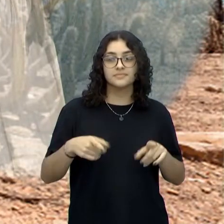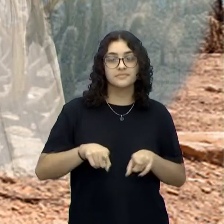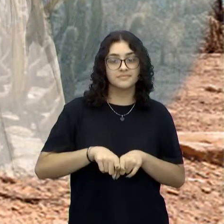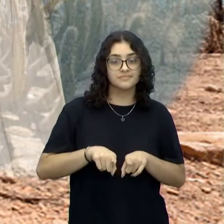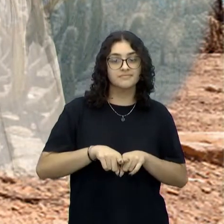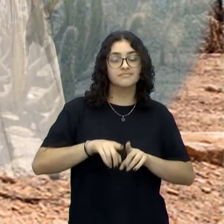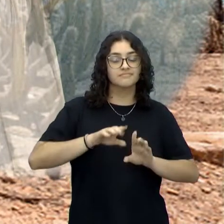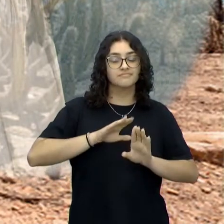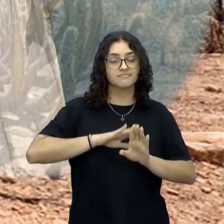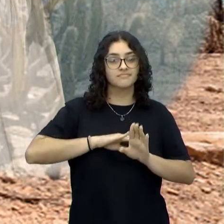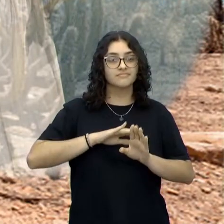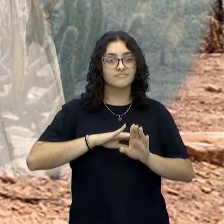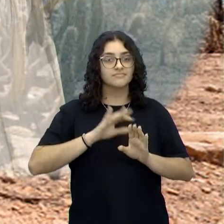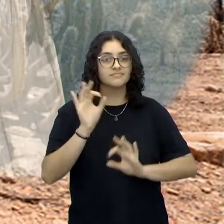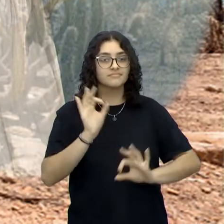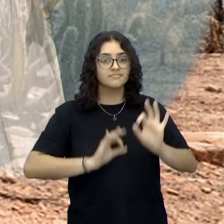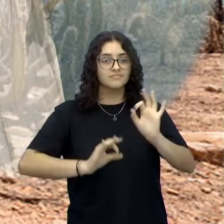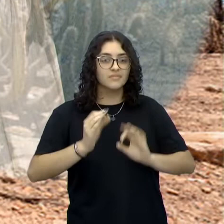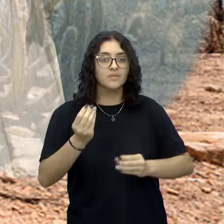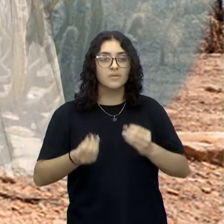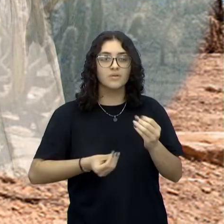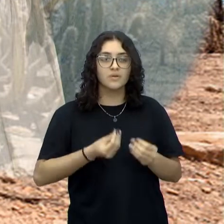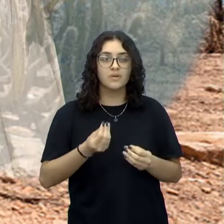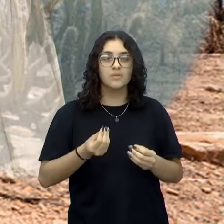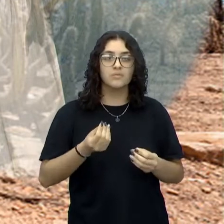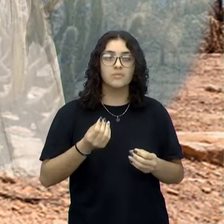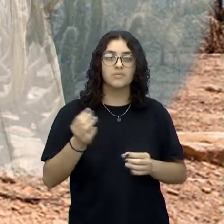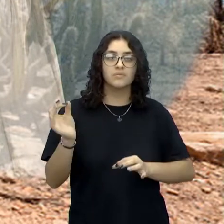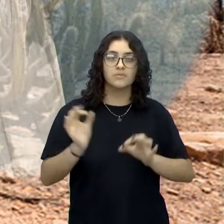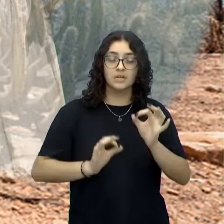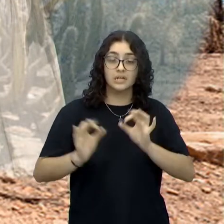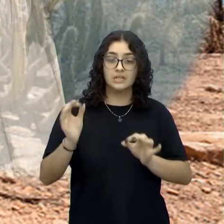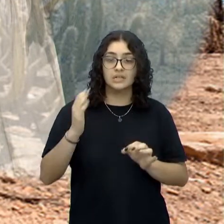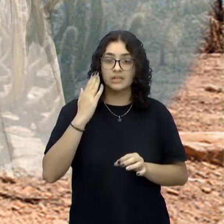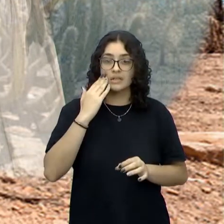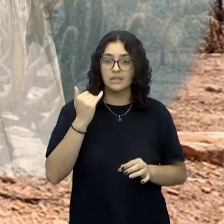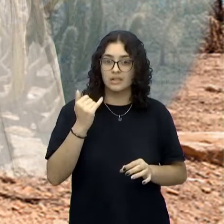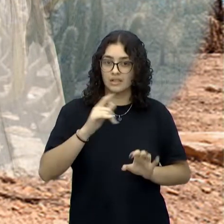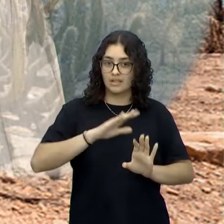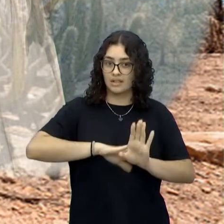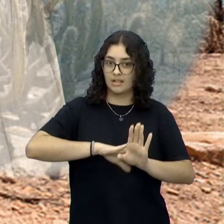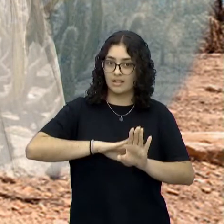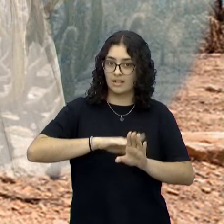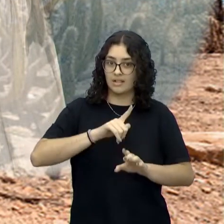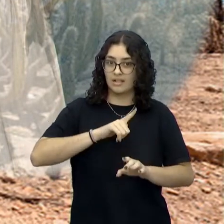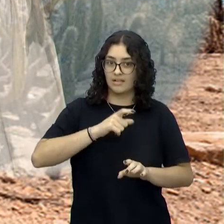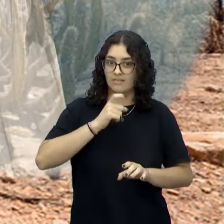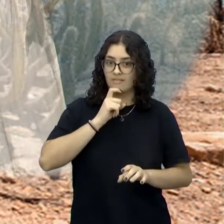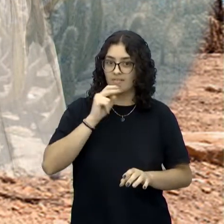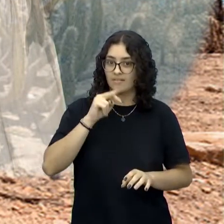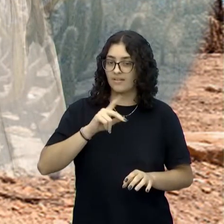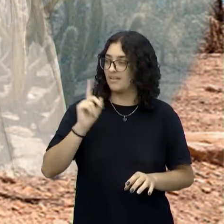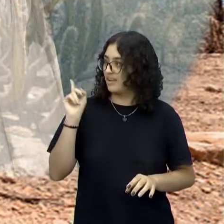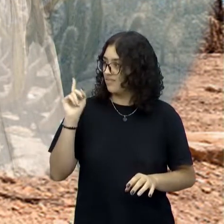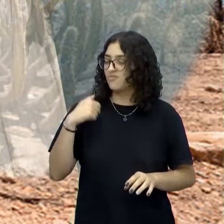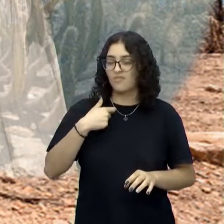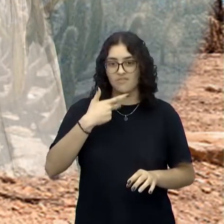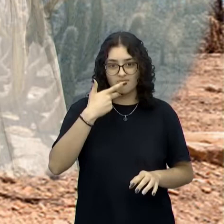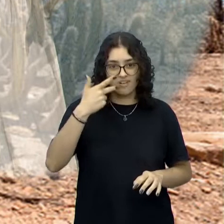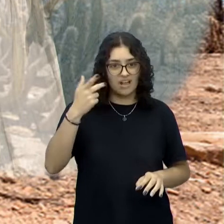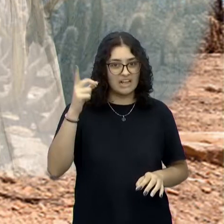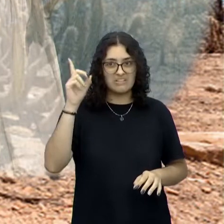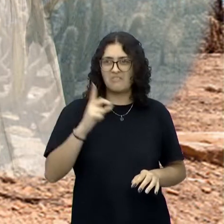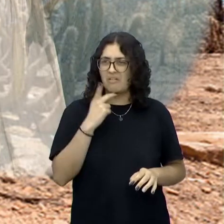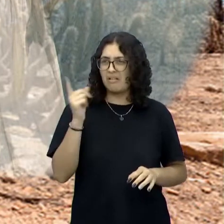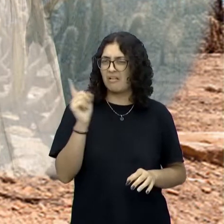aula anterior, né? E mostramos como é que a gente formata isso daí. Então, só para vocês saberem, atrás de mim tem uma tela verde, eu vou contar mesmo. O diretor não quer que conte, mas eu